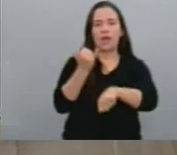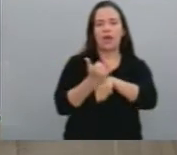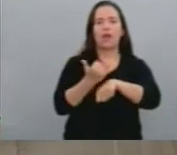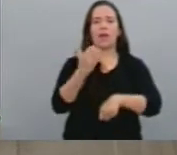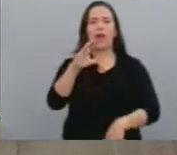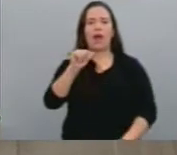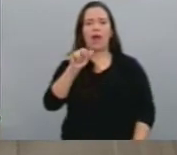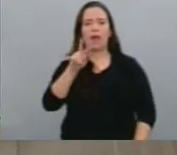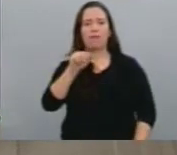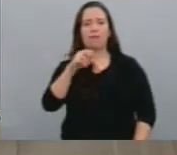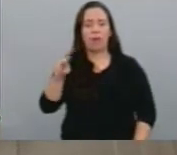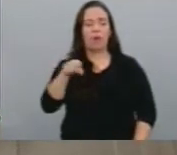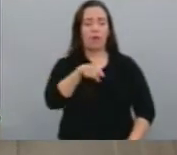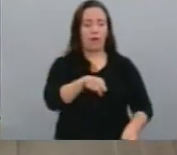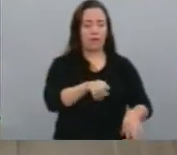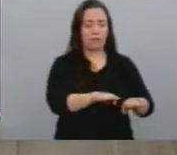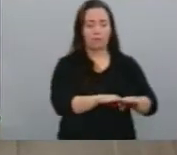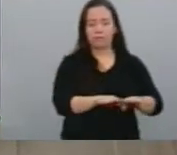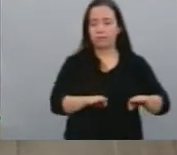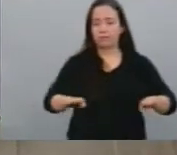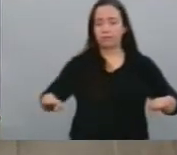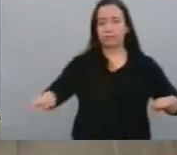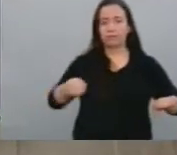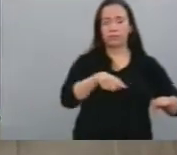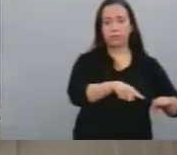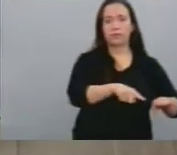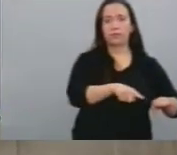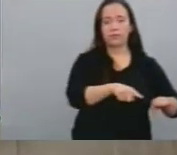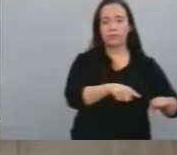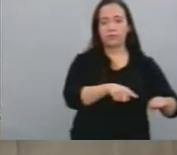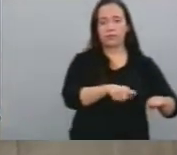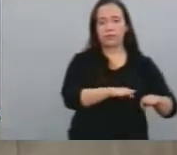portanto, ele é baixíssima